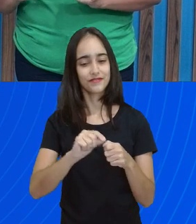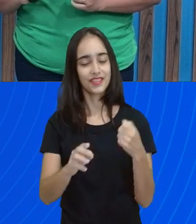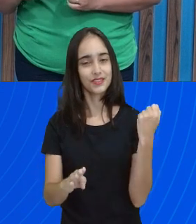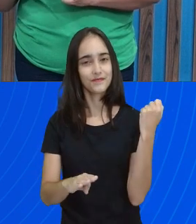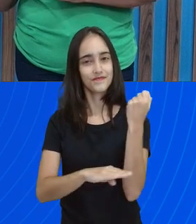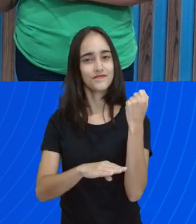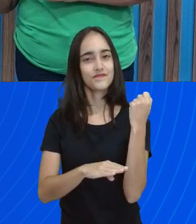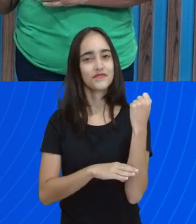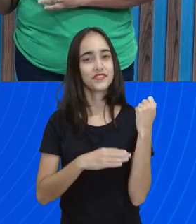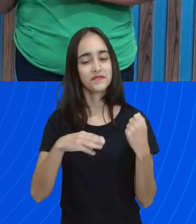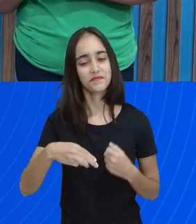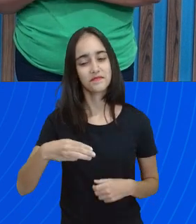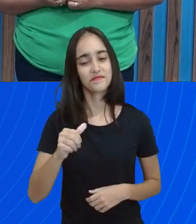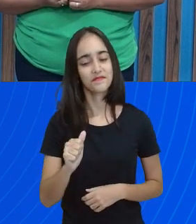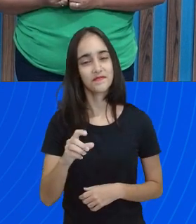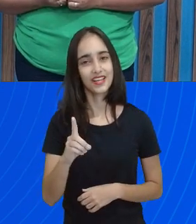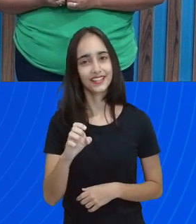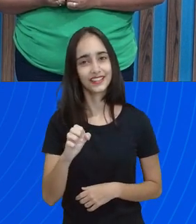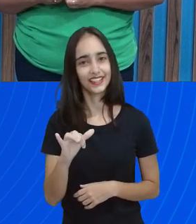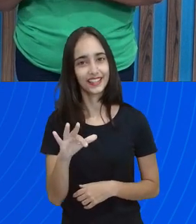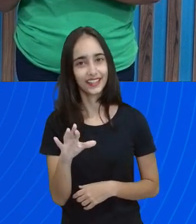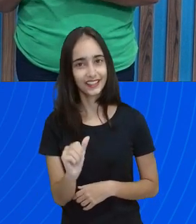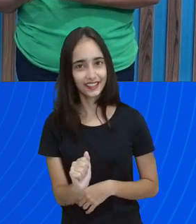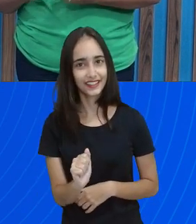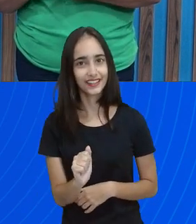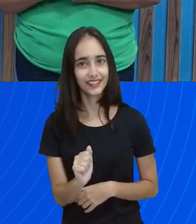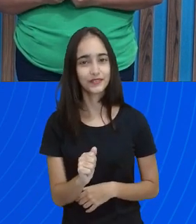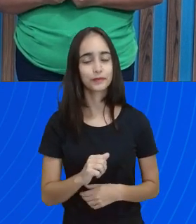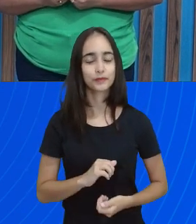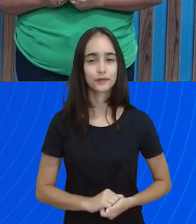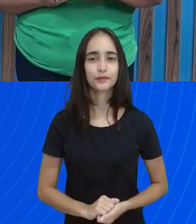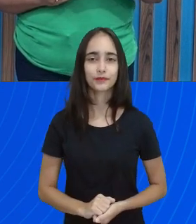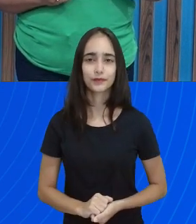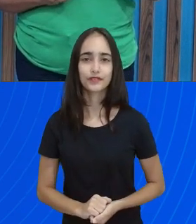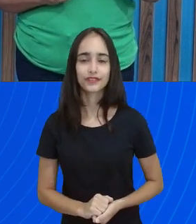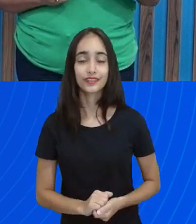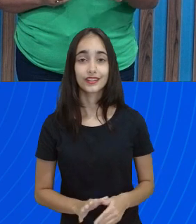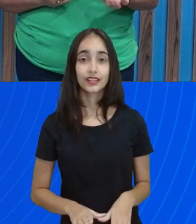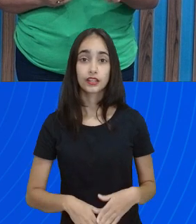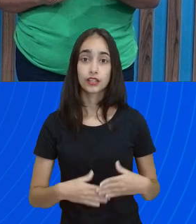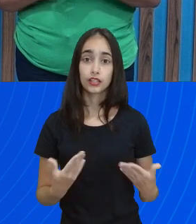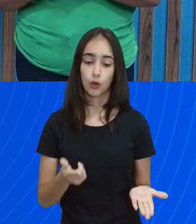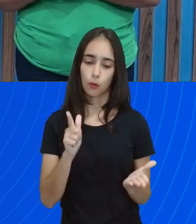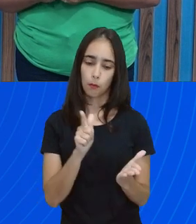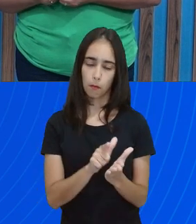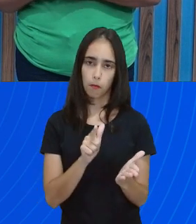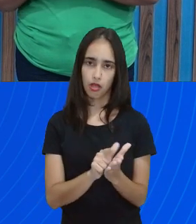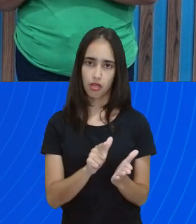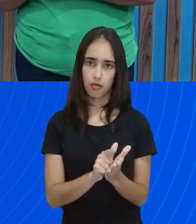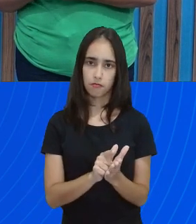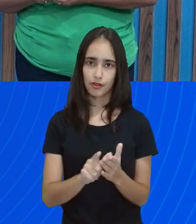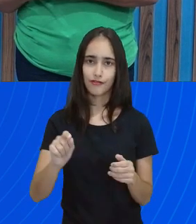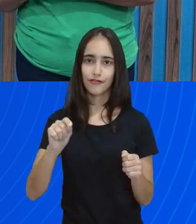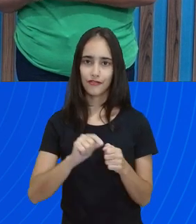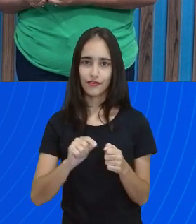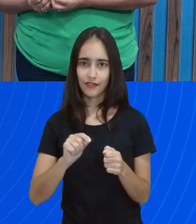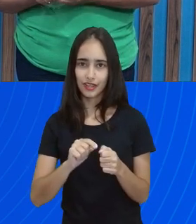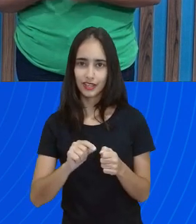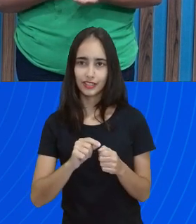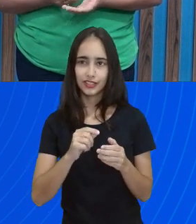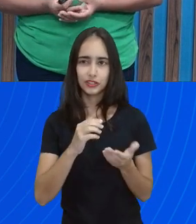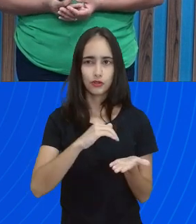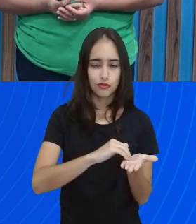são feitos da madeira do vegetal, da árvore. Então, o papel é feito de uma parte da